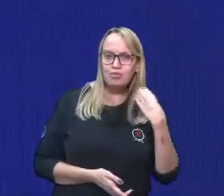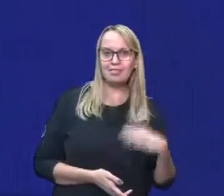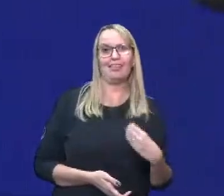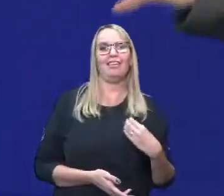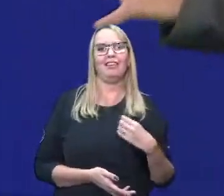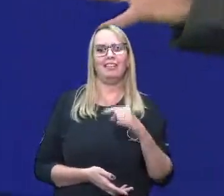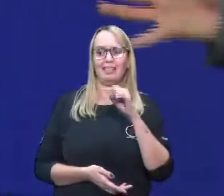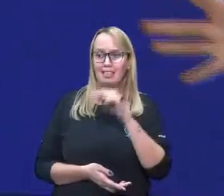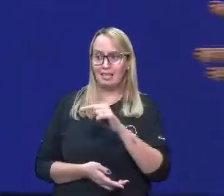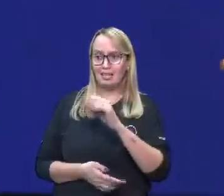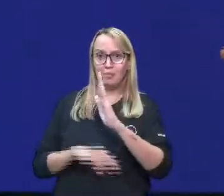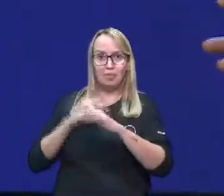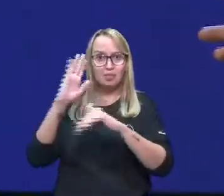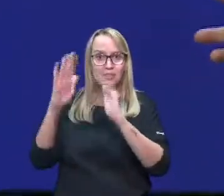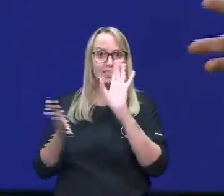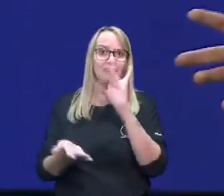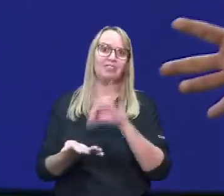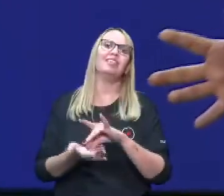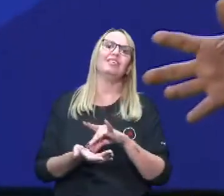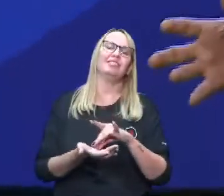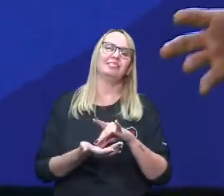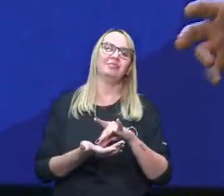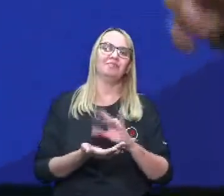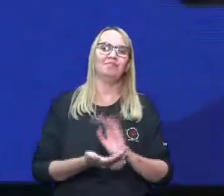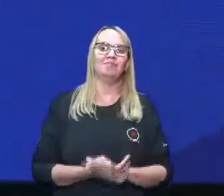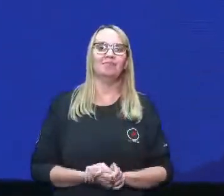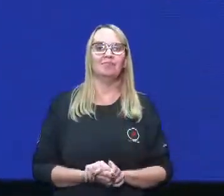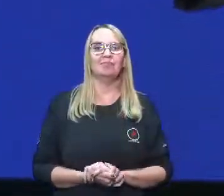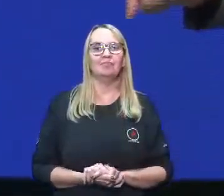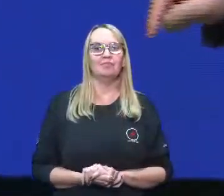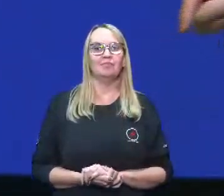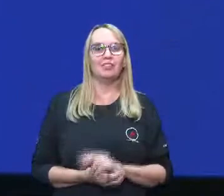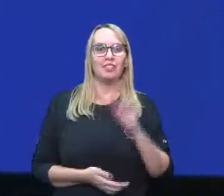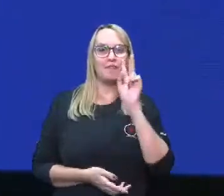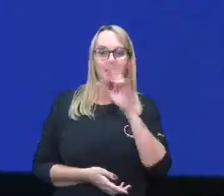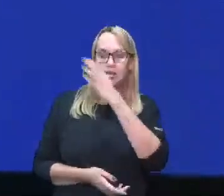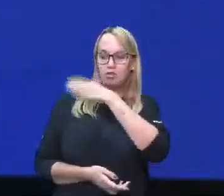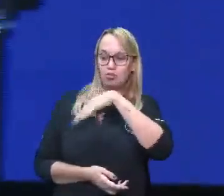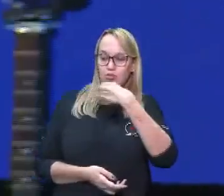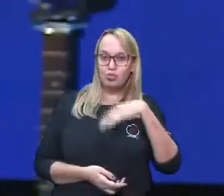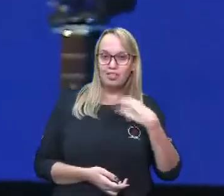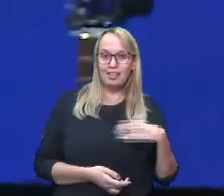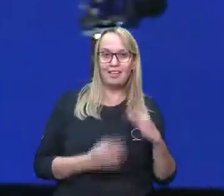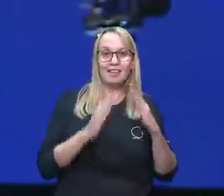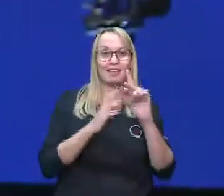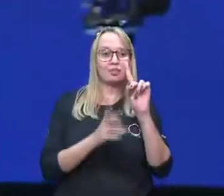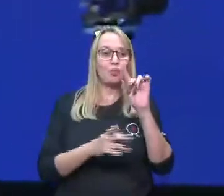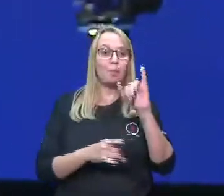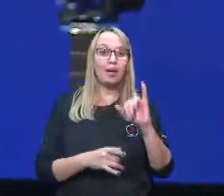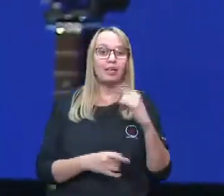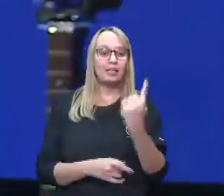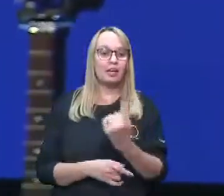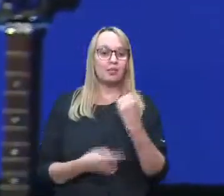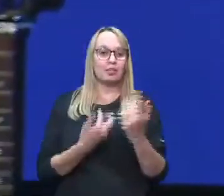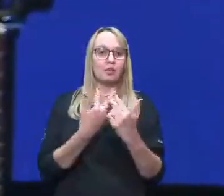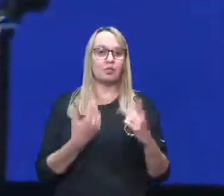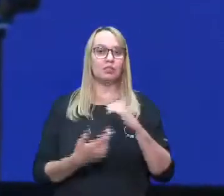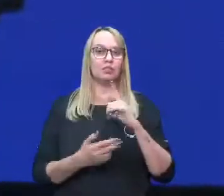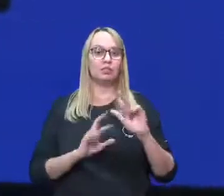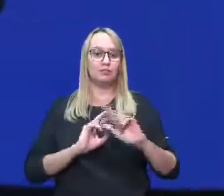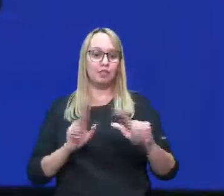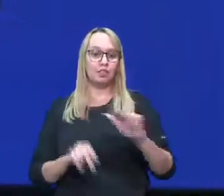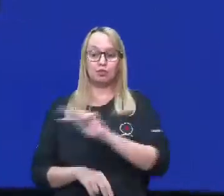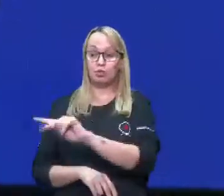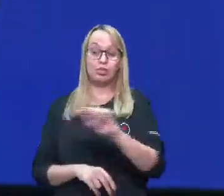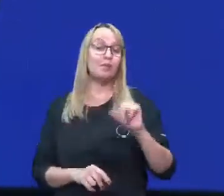é prosperidade então para Deus. Você olha José na casa do pai, qual é a única coisa que ele tem de diferente dos seus